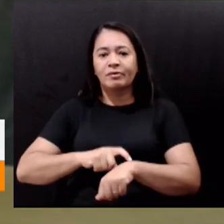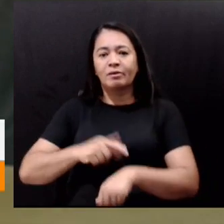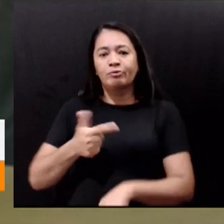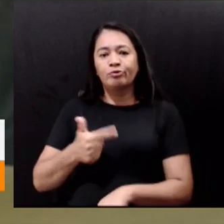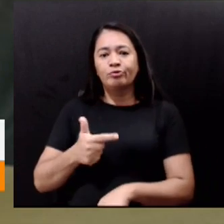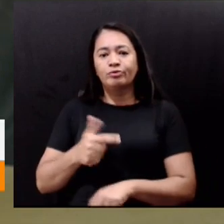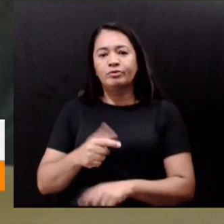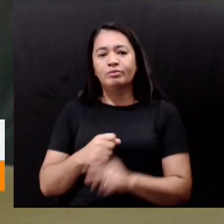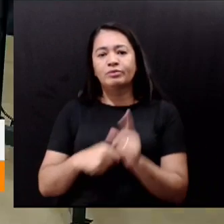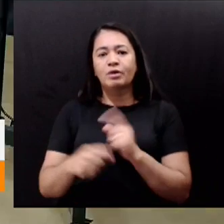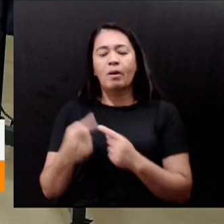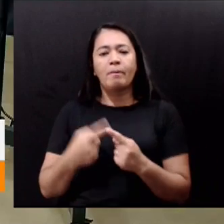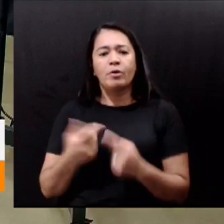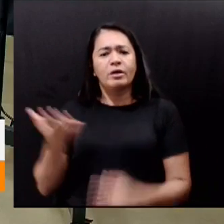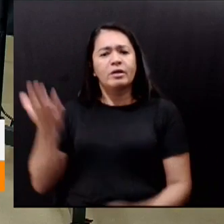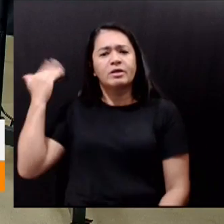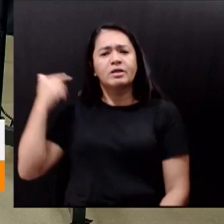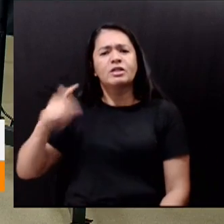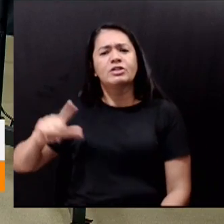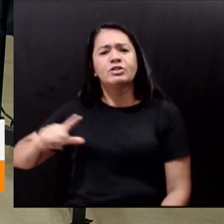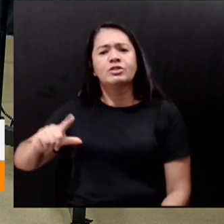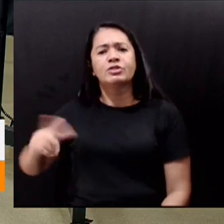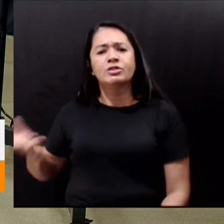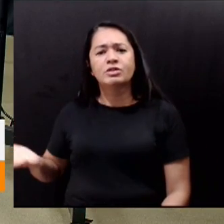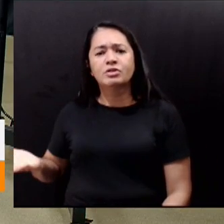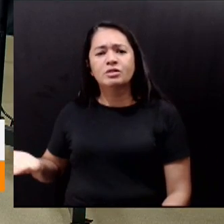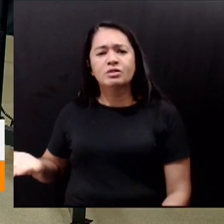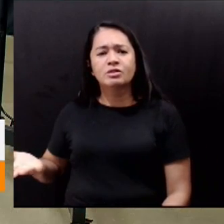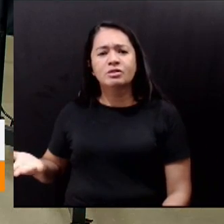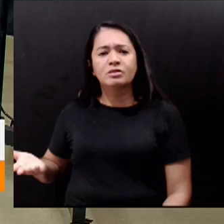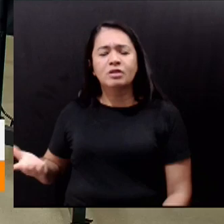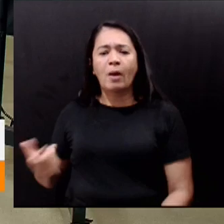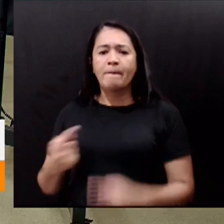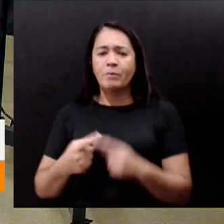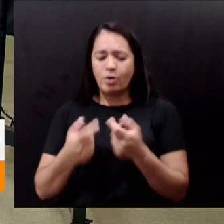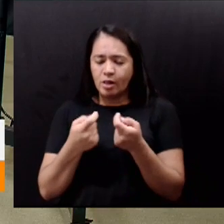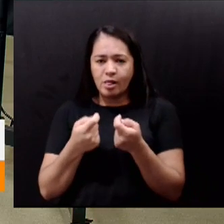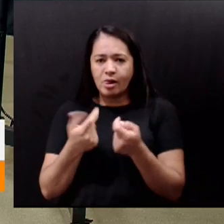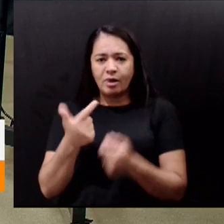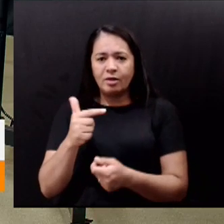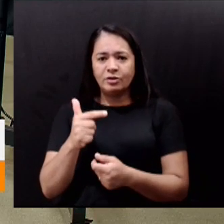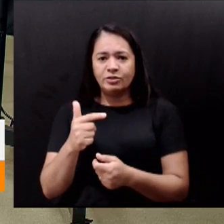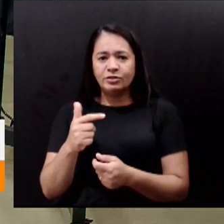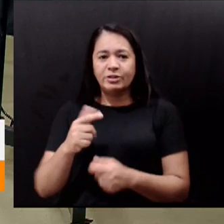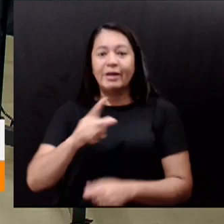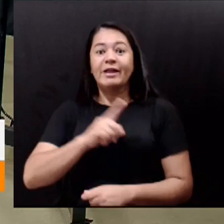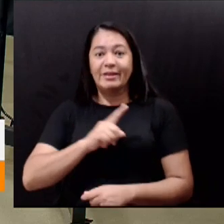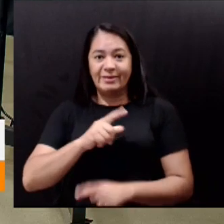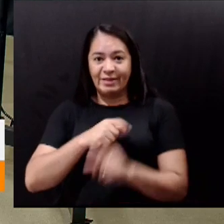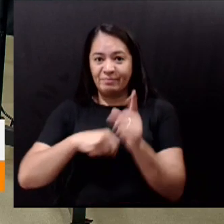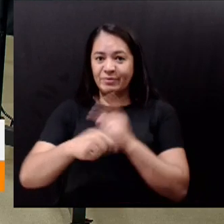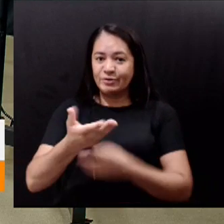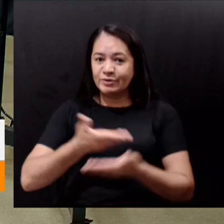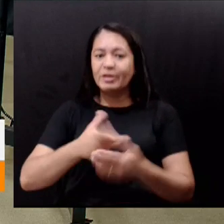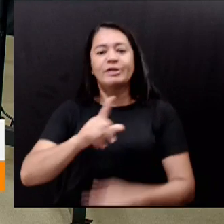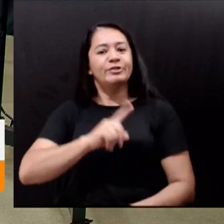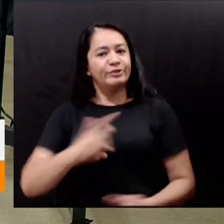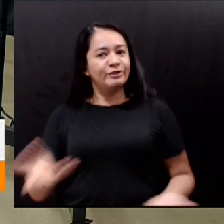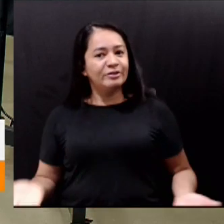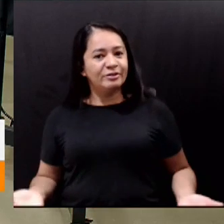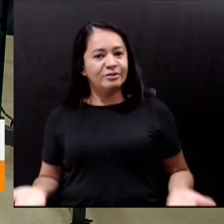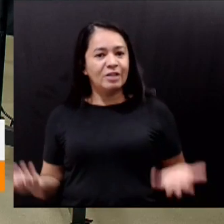antes tinha? Exatamente. Quando não tinha celular, tinha tempo para socializar. Se a gente for parar para pensar, nesse último apagão que